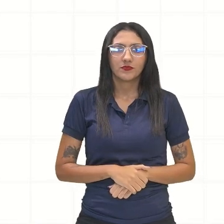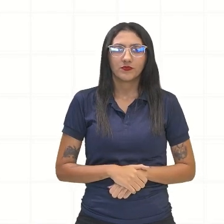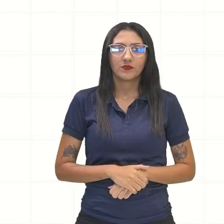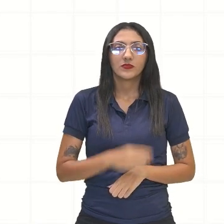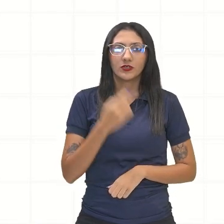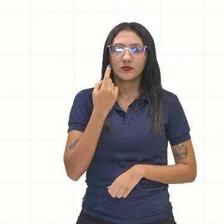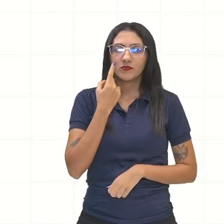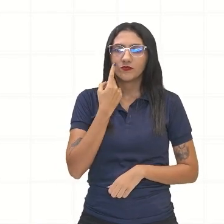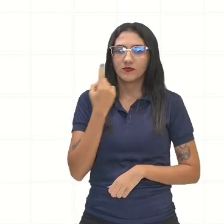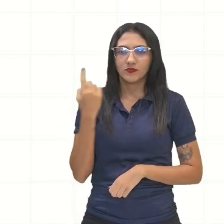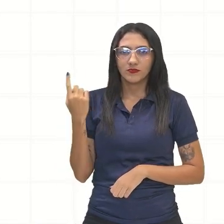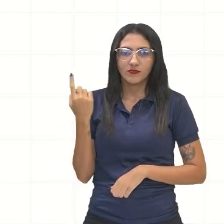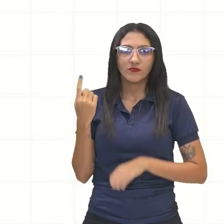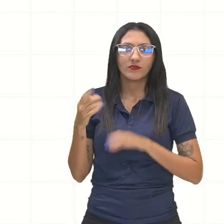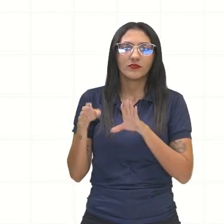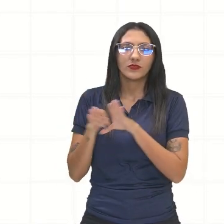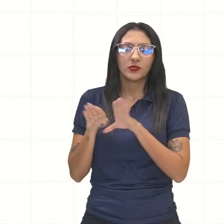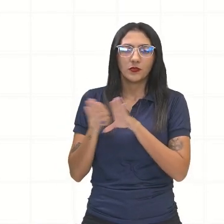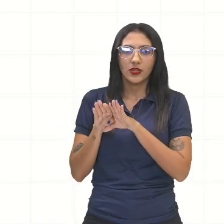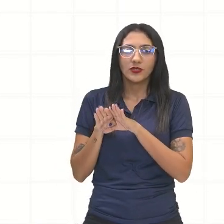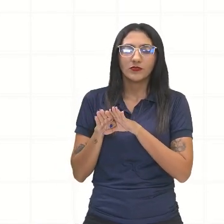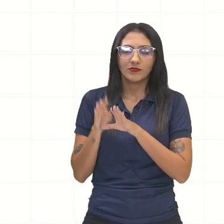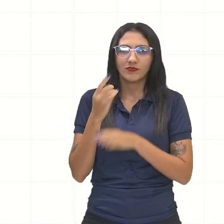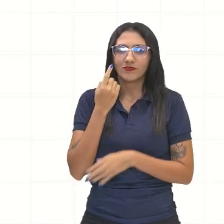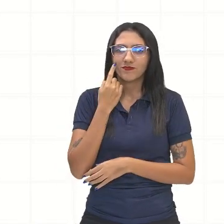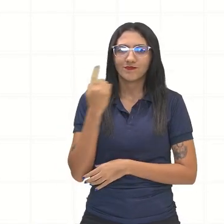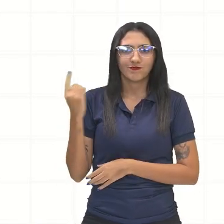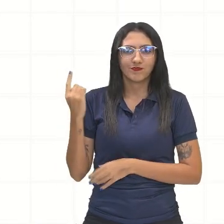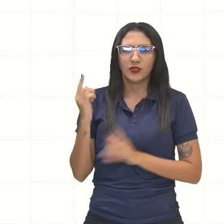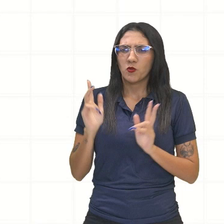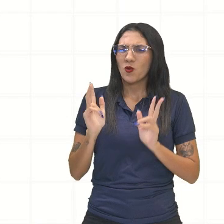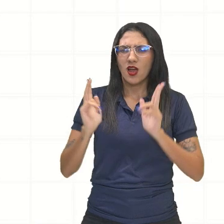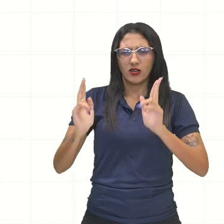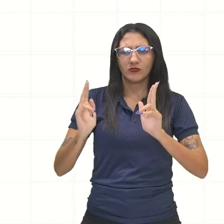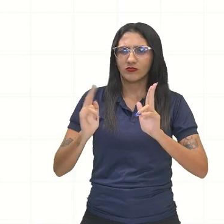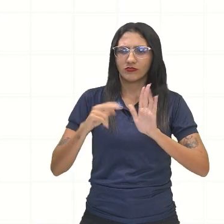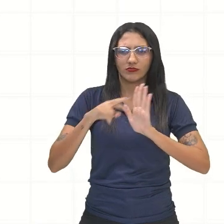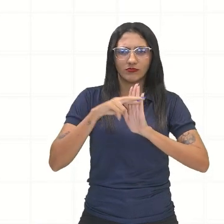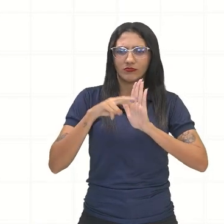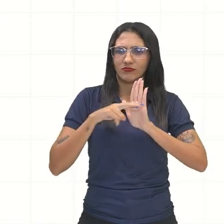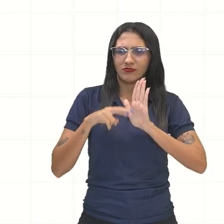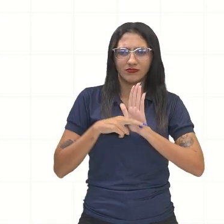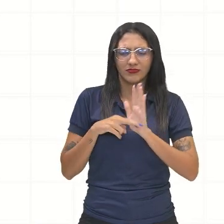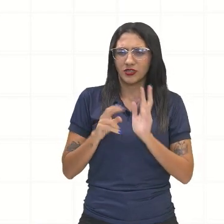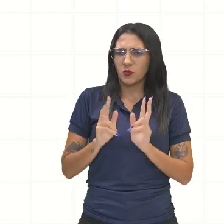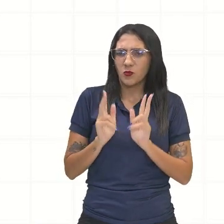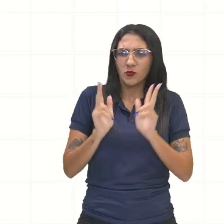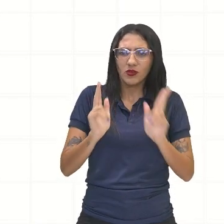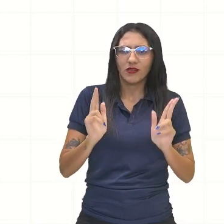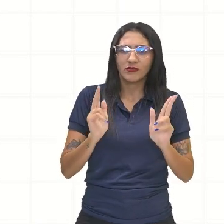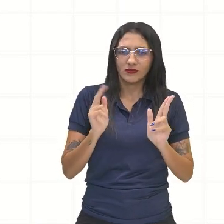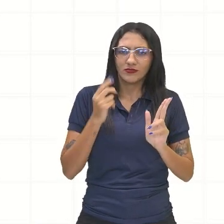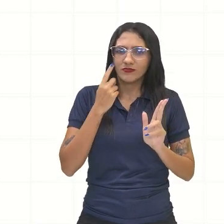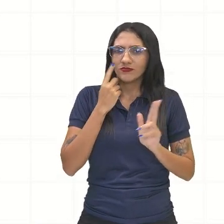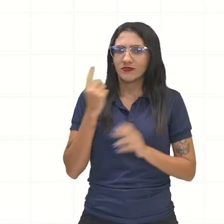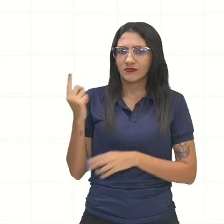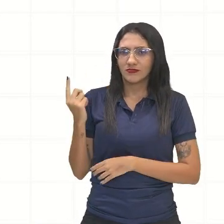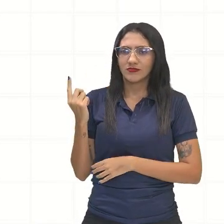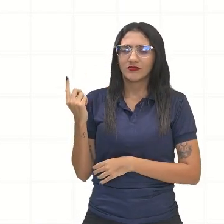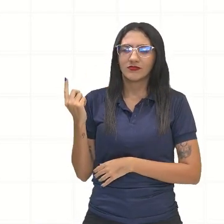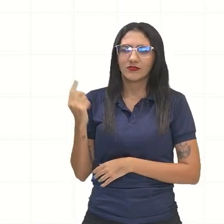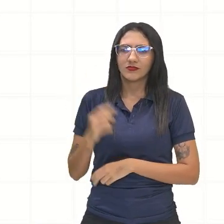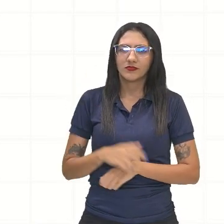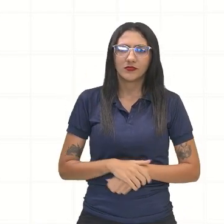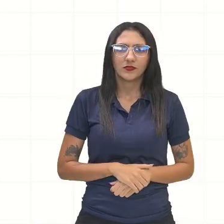aqui, 1995, elimino os 2 números, né? Somo mais 1, por isso, século 20,